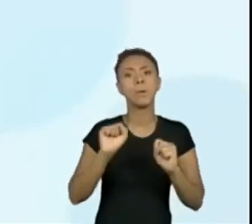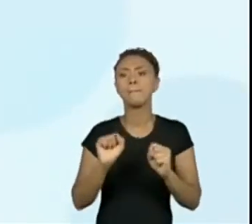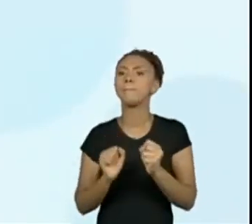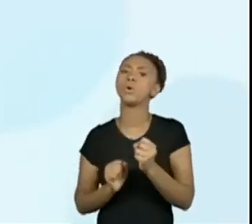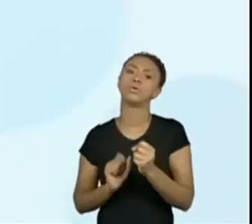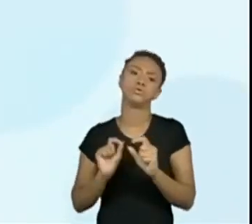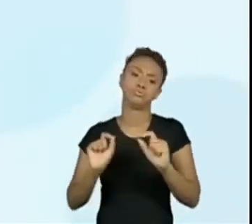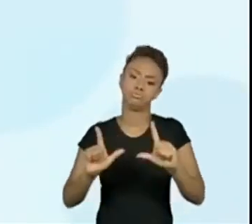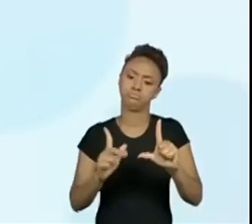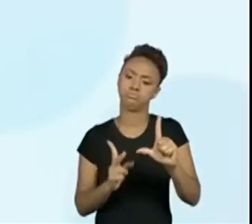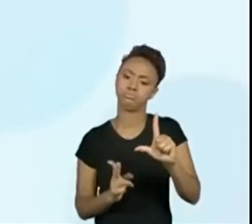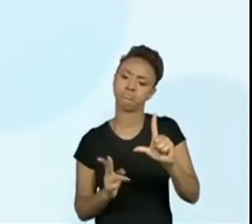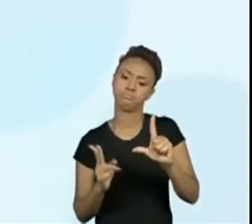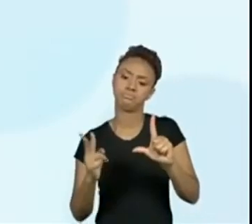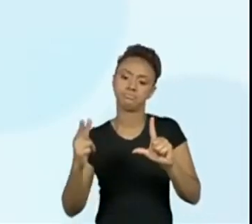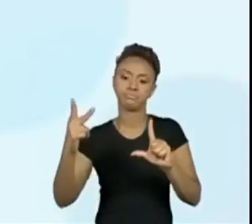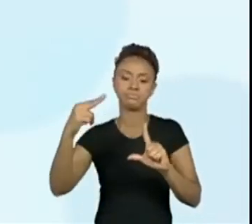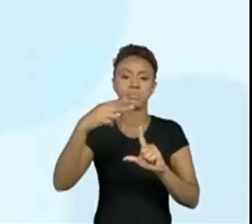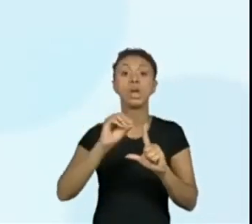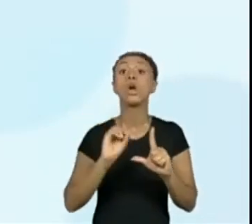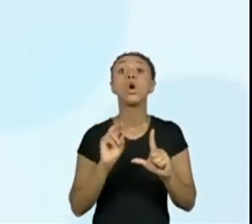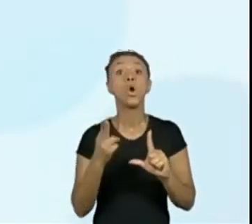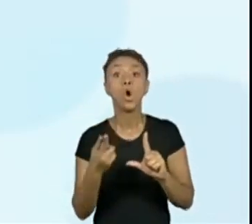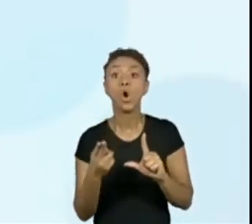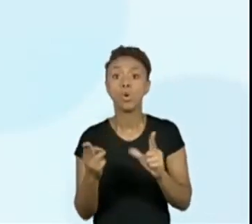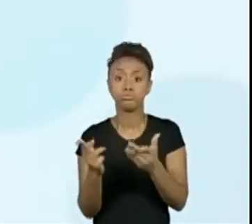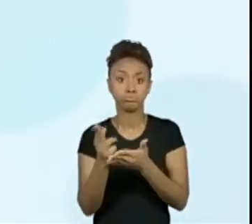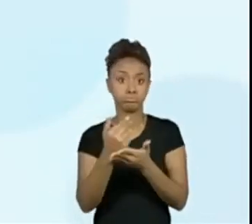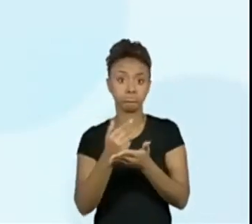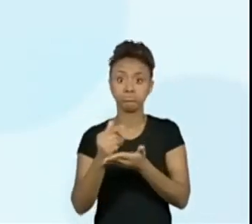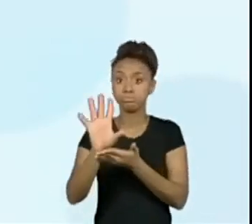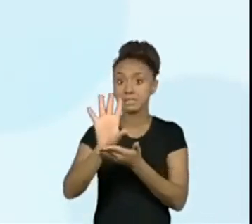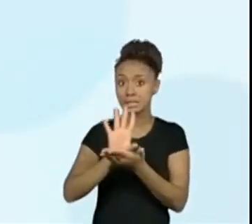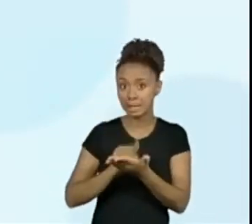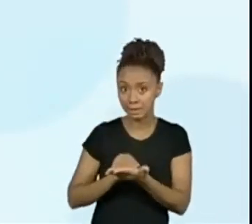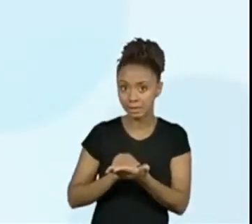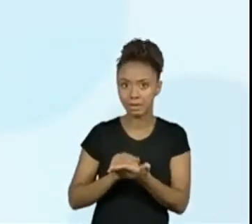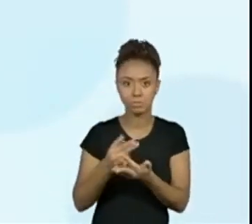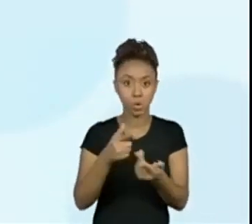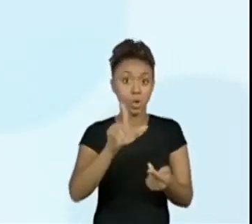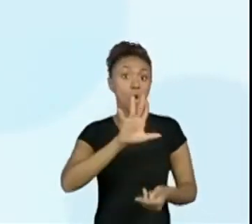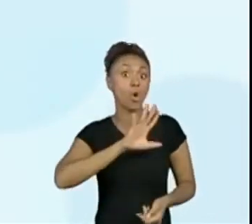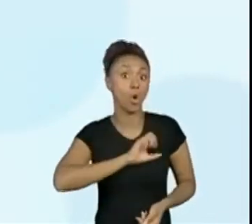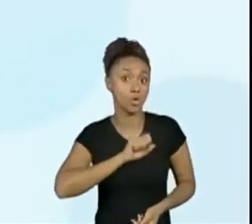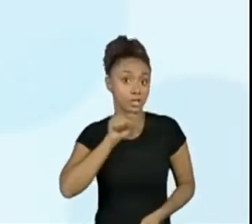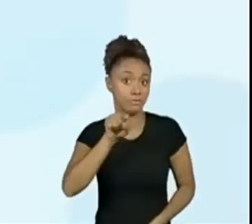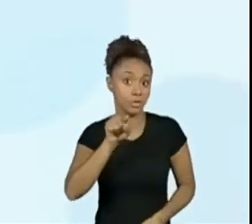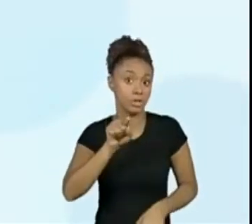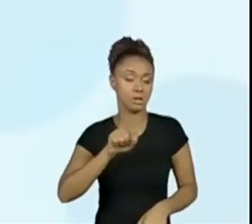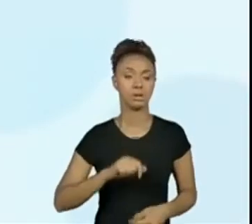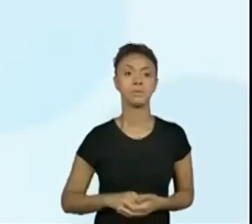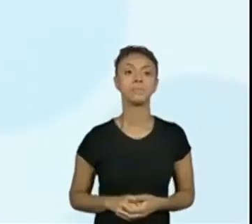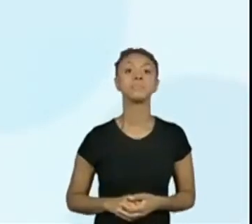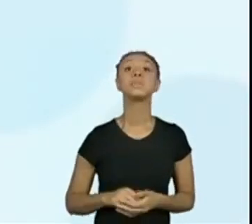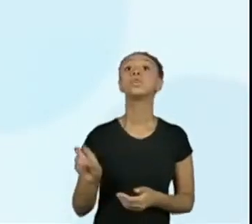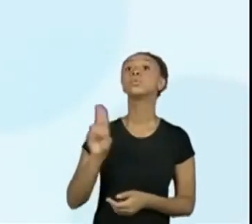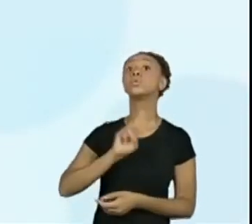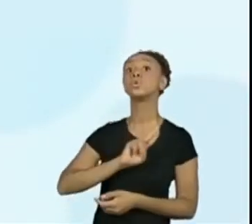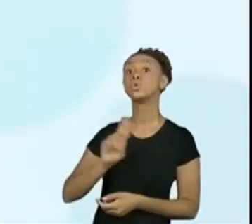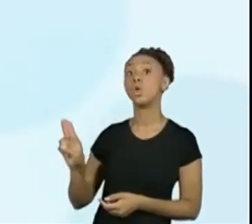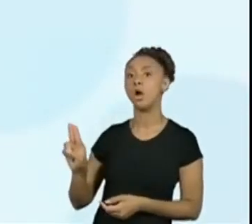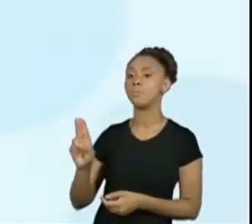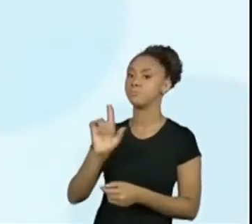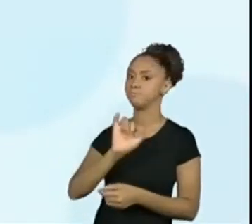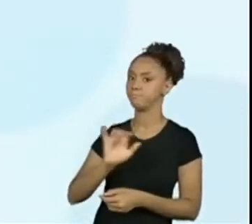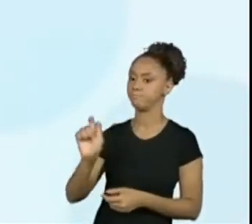desenho do seu brinquedo. E das suas preferências, né? É. E escreve o nome dele,